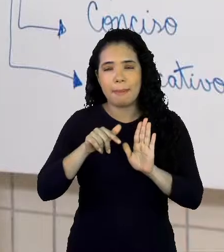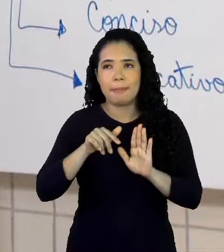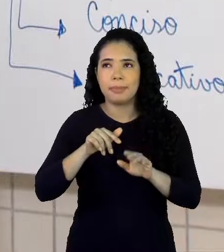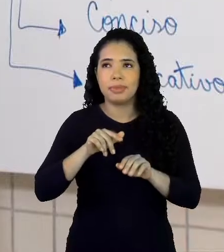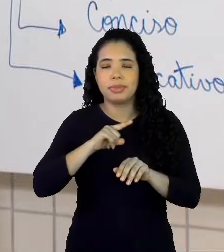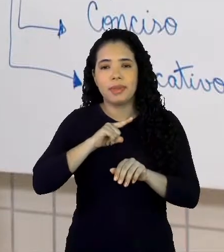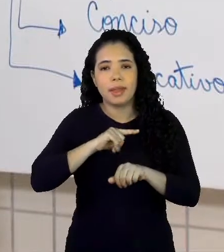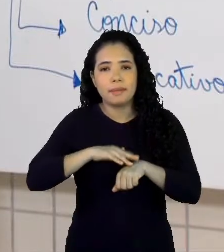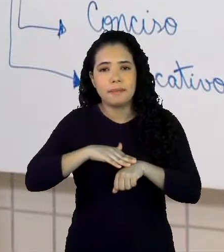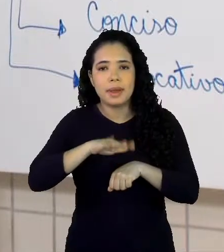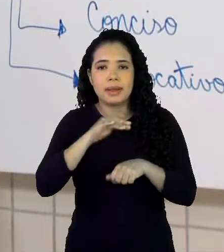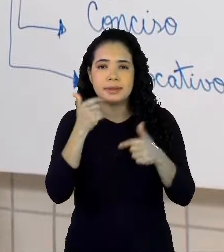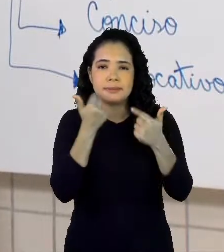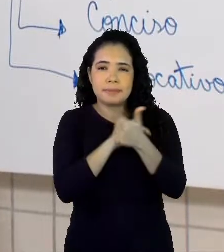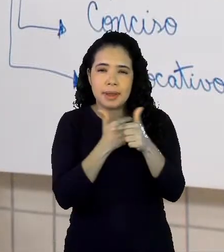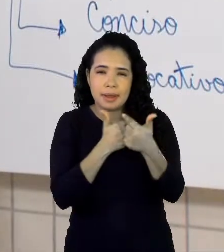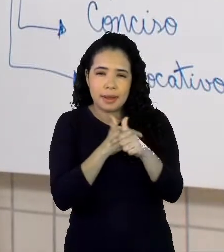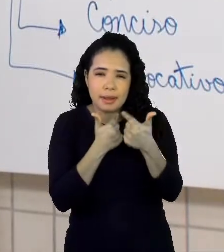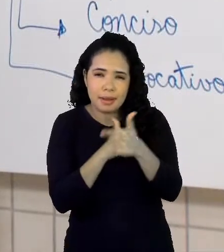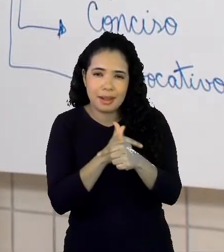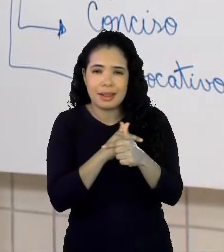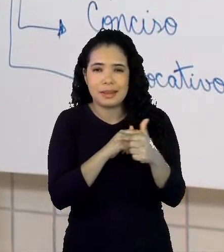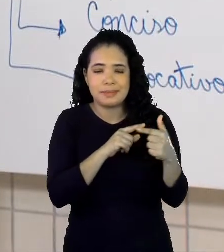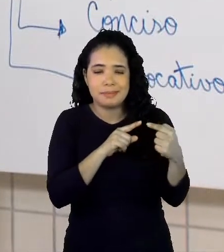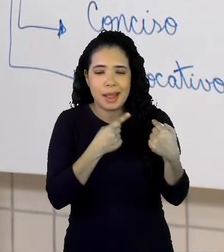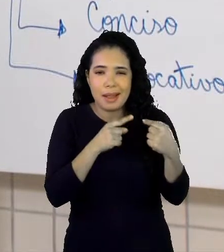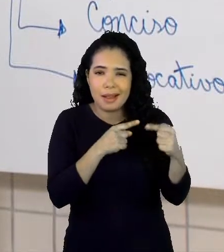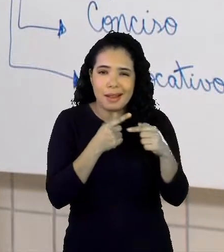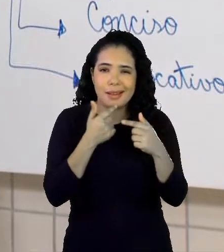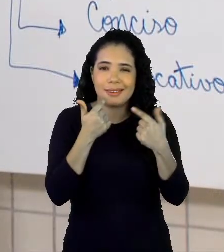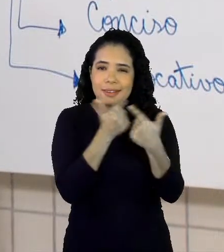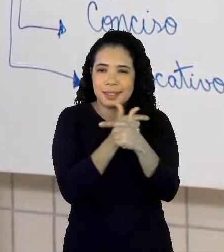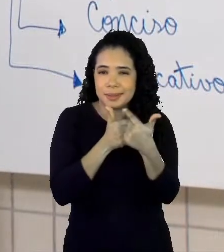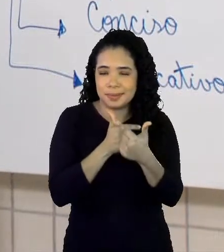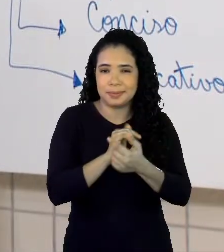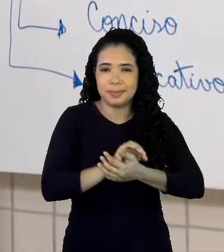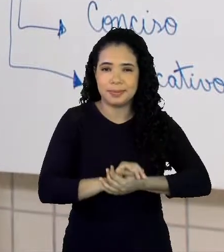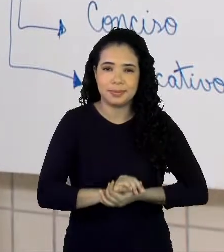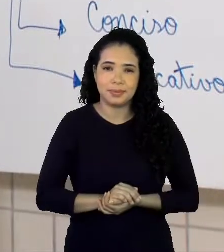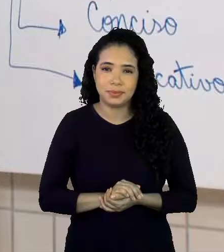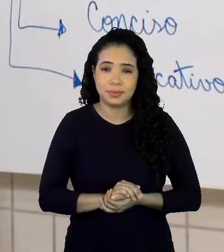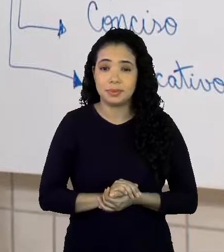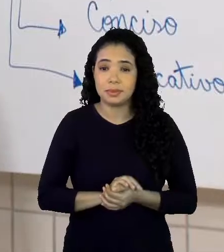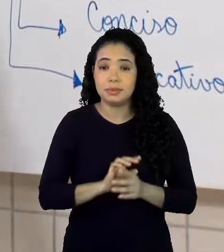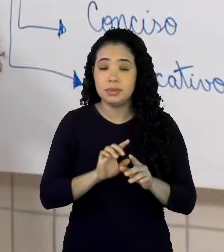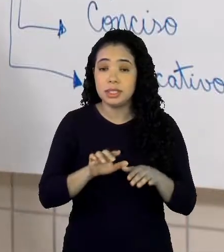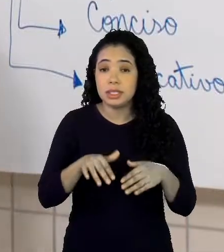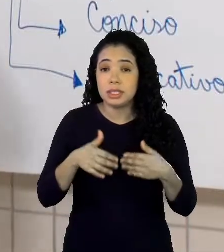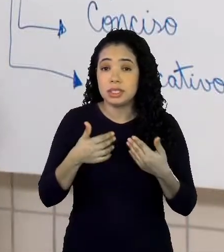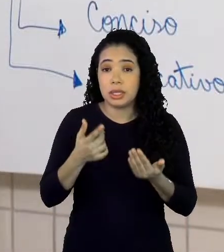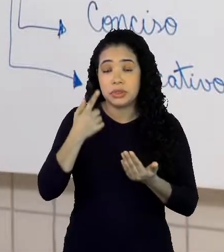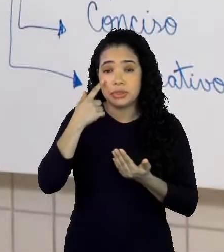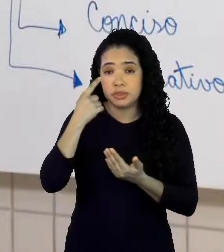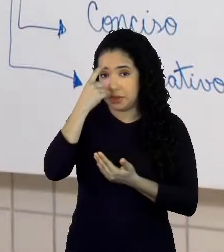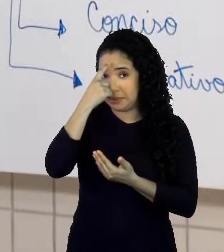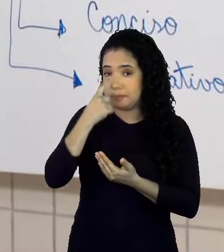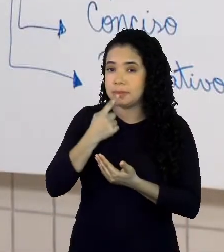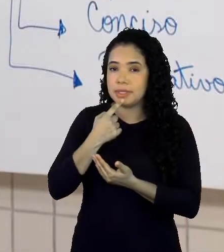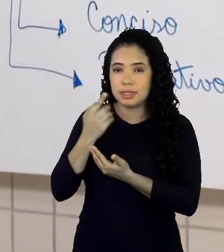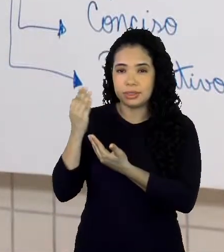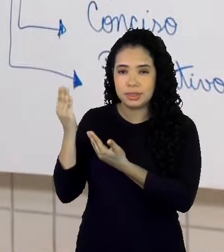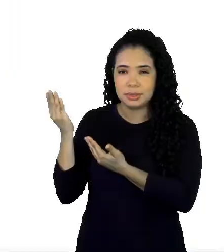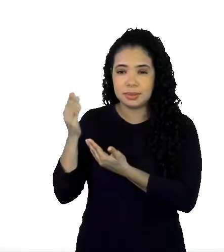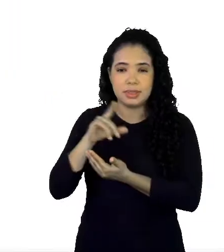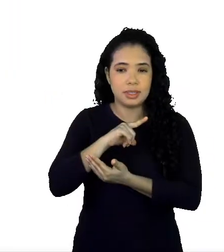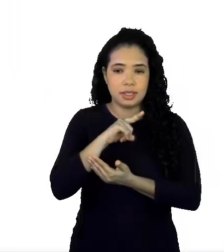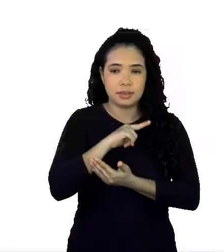para o lado do humor, de provocar o riso, certo? Então, a outra imagem que nós temos aqui, nós vemos